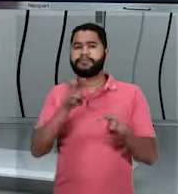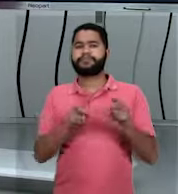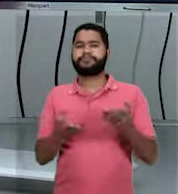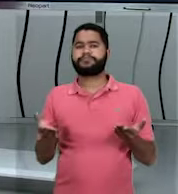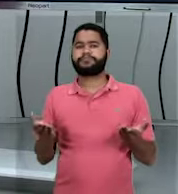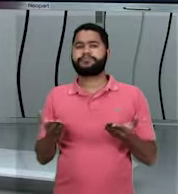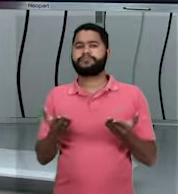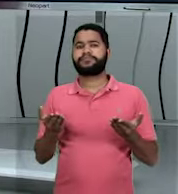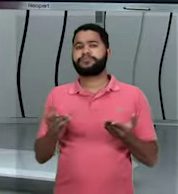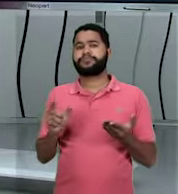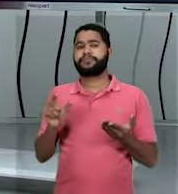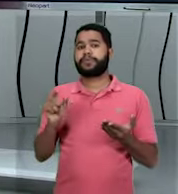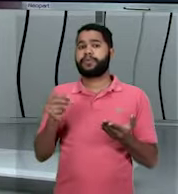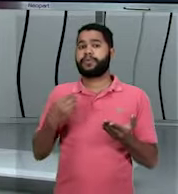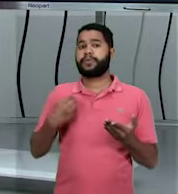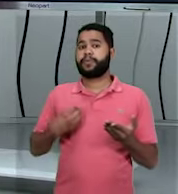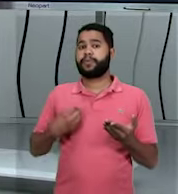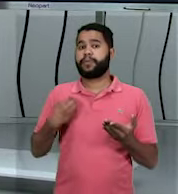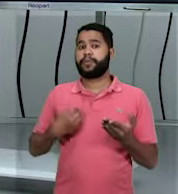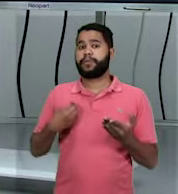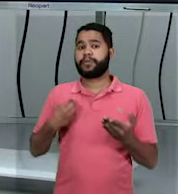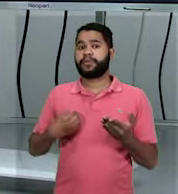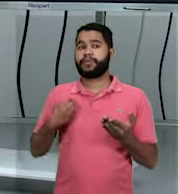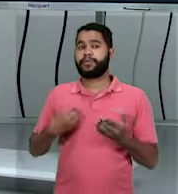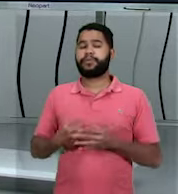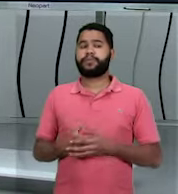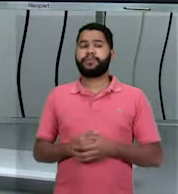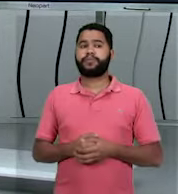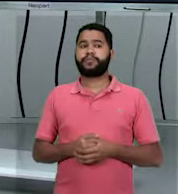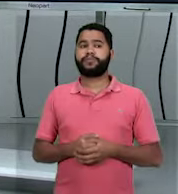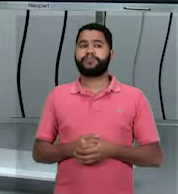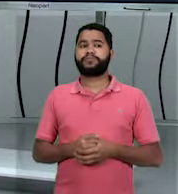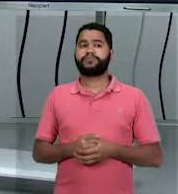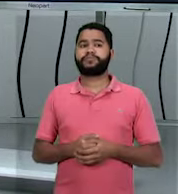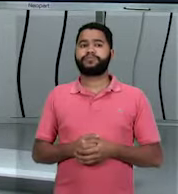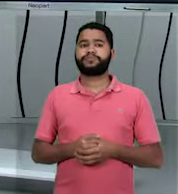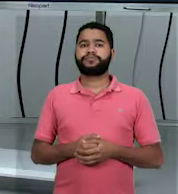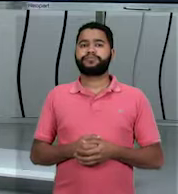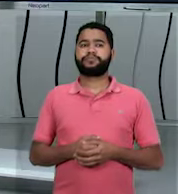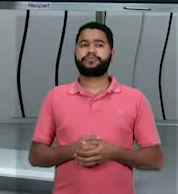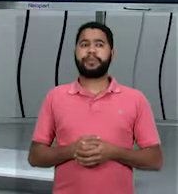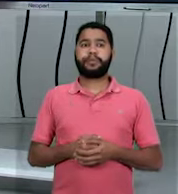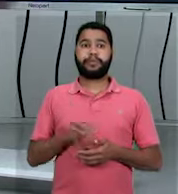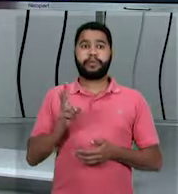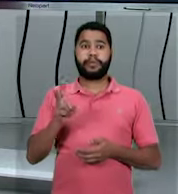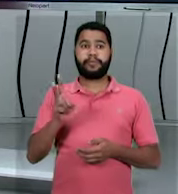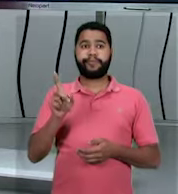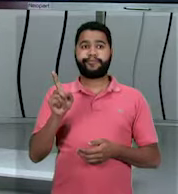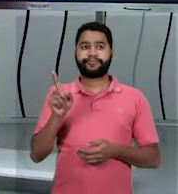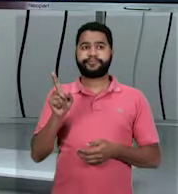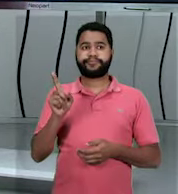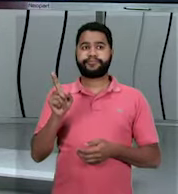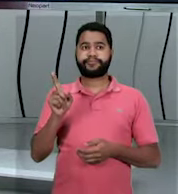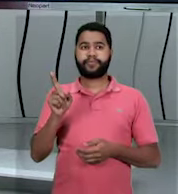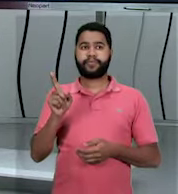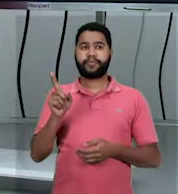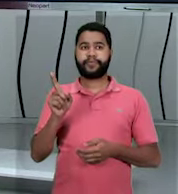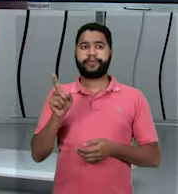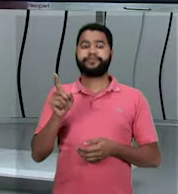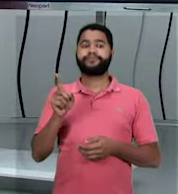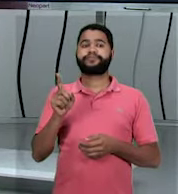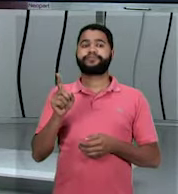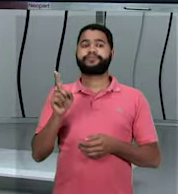ela vai estar o quê? Presente... Vamos marcar aqui, é sempre bom a gente marcar. Ela vai estar, ó, característica